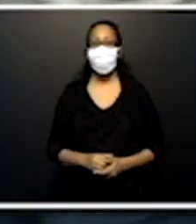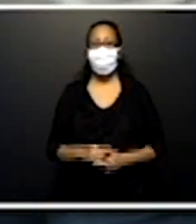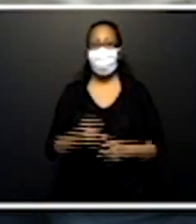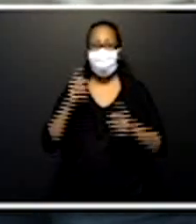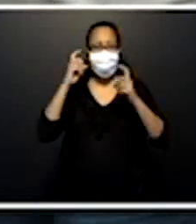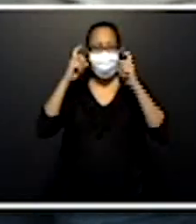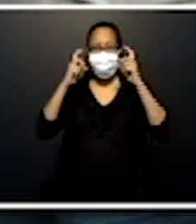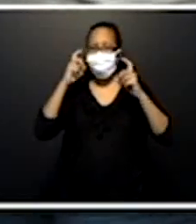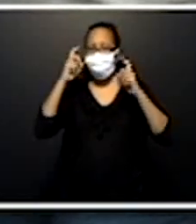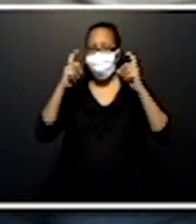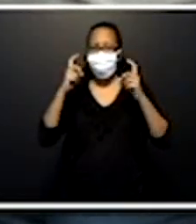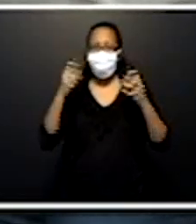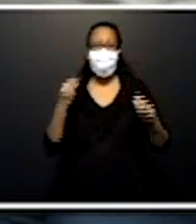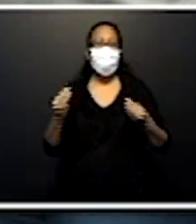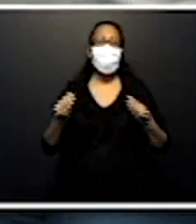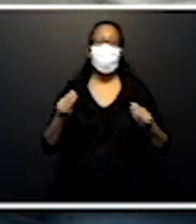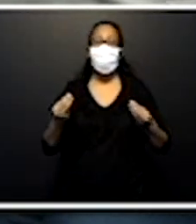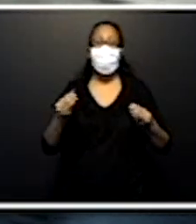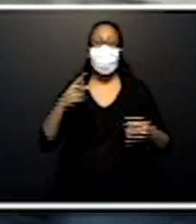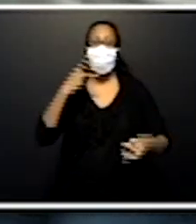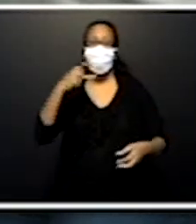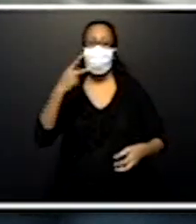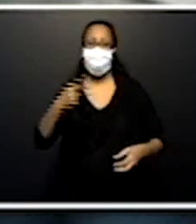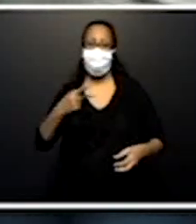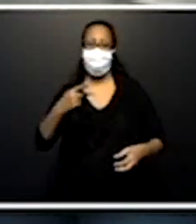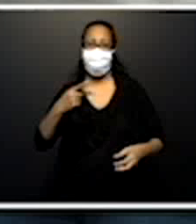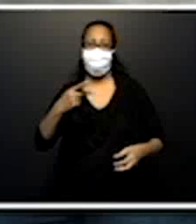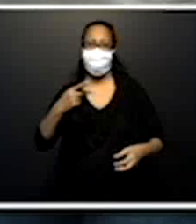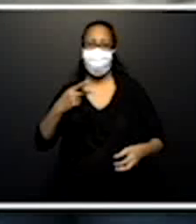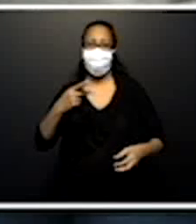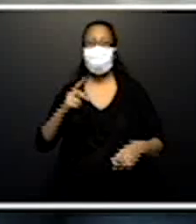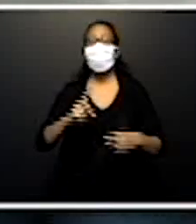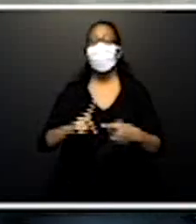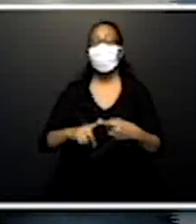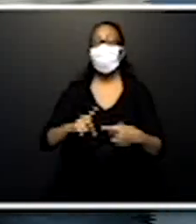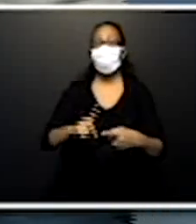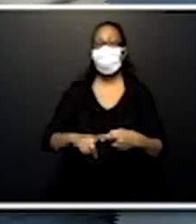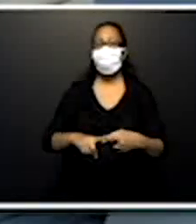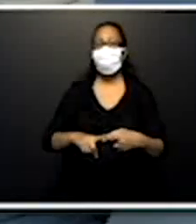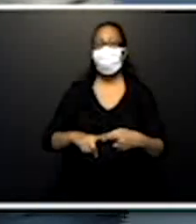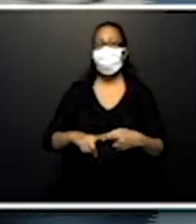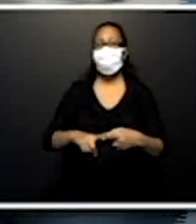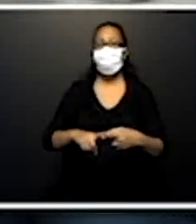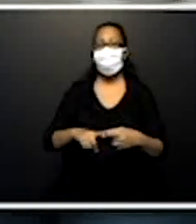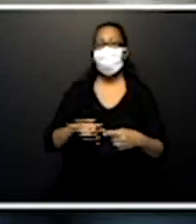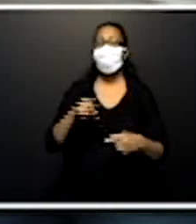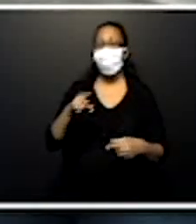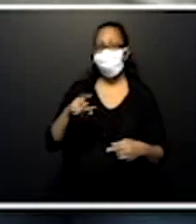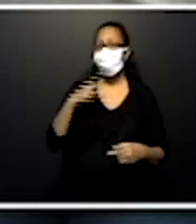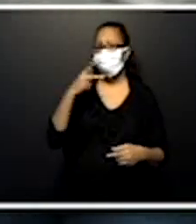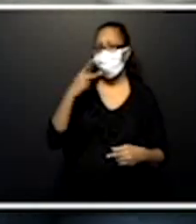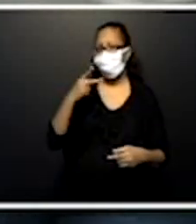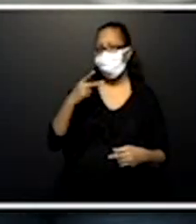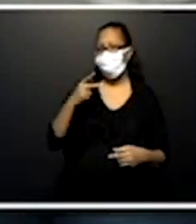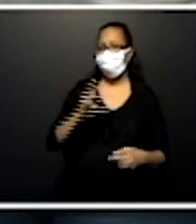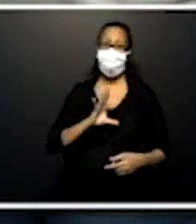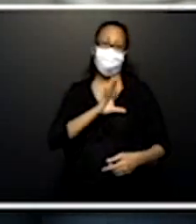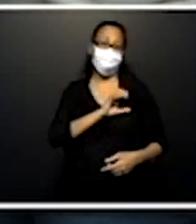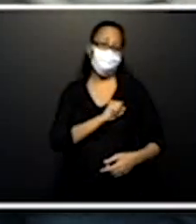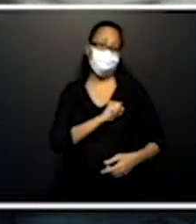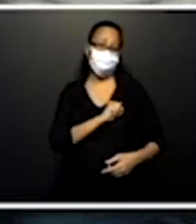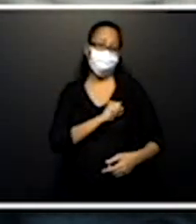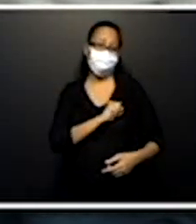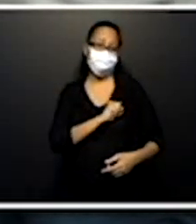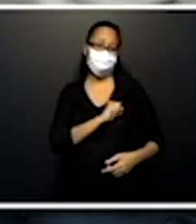com o como dizer algo. Por quê? Porque é a mesma coisa no dia a dia. Você quer fazer uma declaração de amor. Você pode só falar